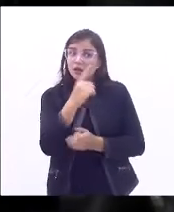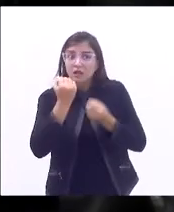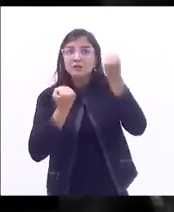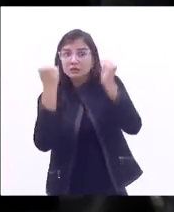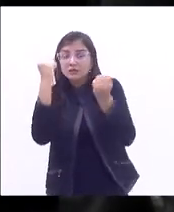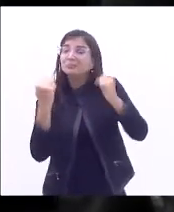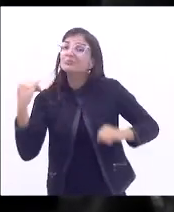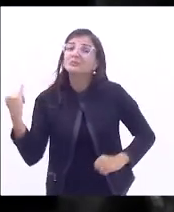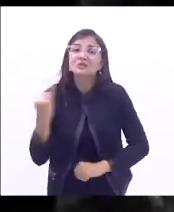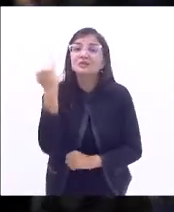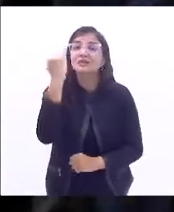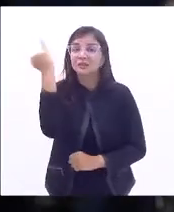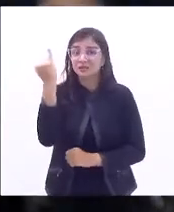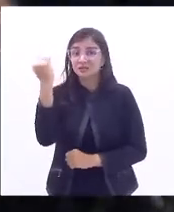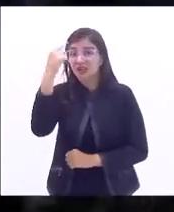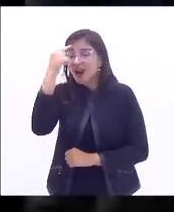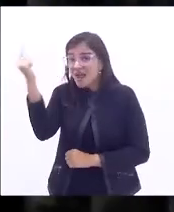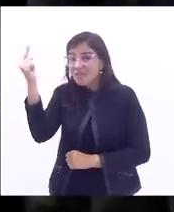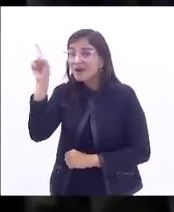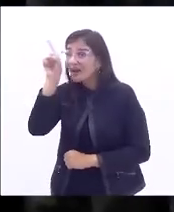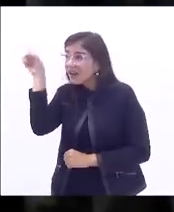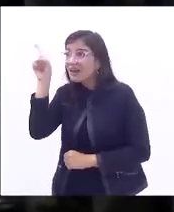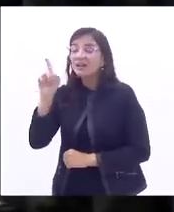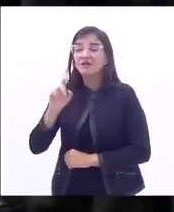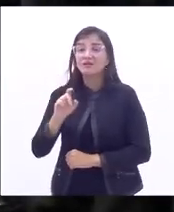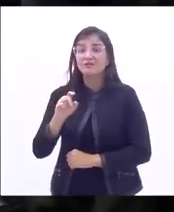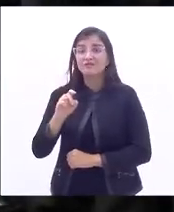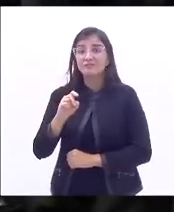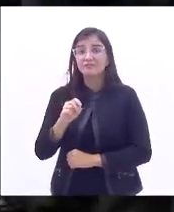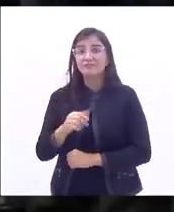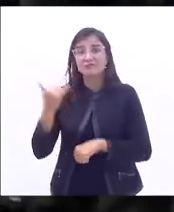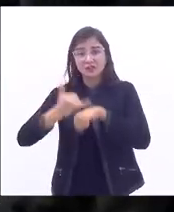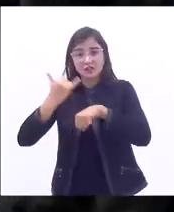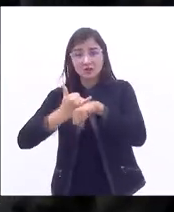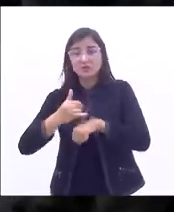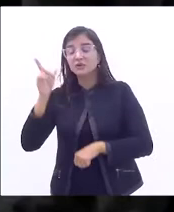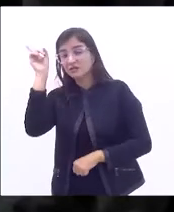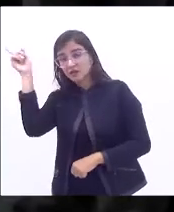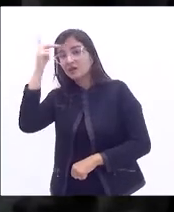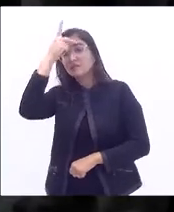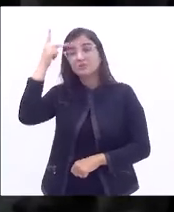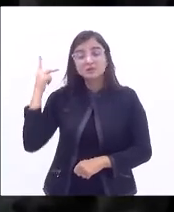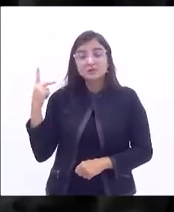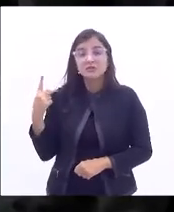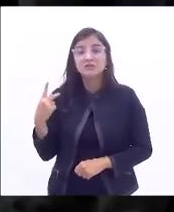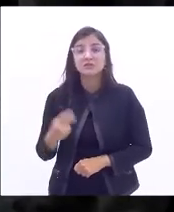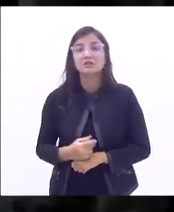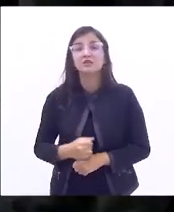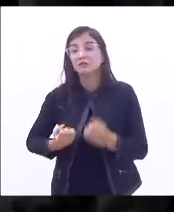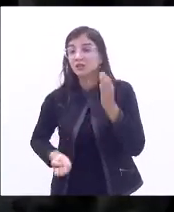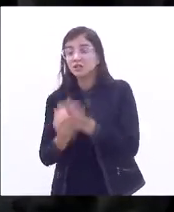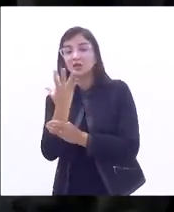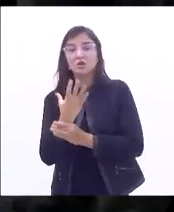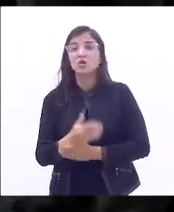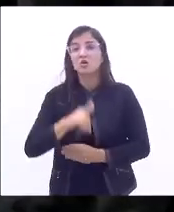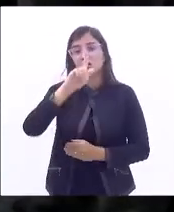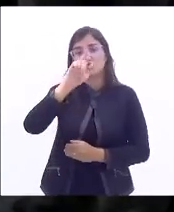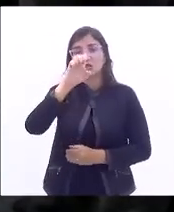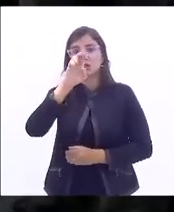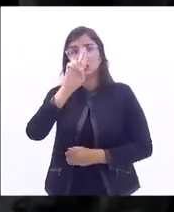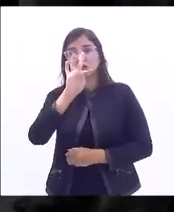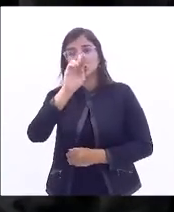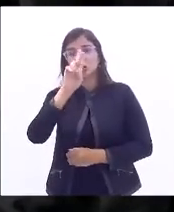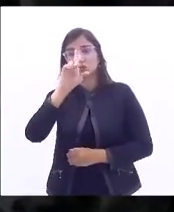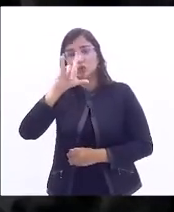a nossa siderúrgica lá de Volta Redonda. Até hoje, ninguém foi contra e polui tanto quanto esta outra. Nós temos é